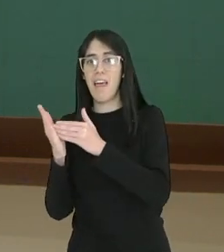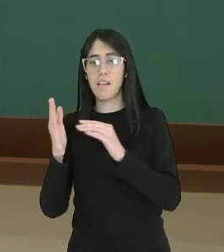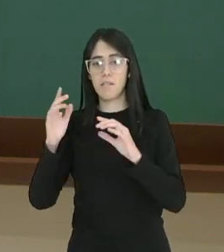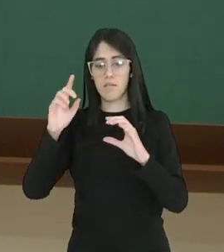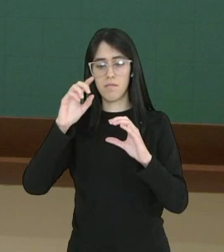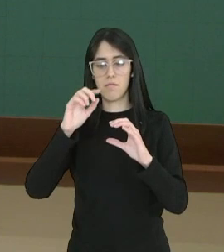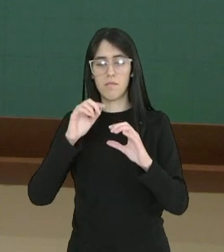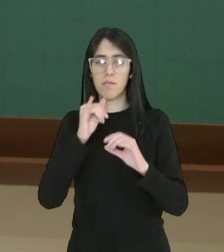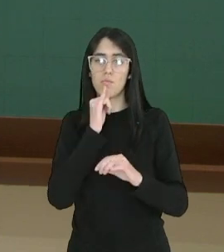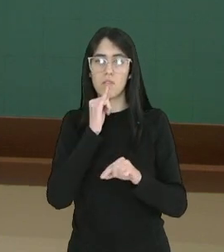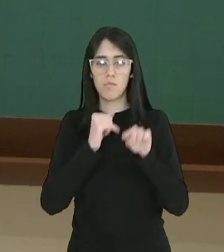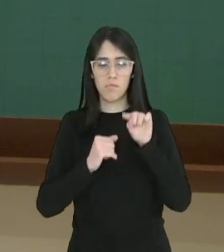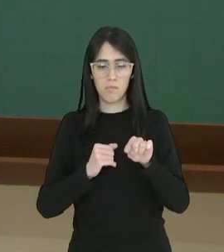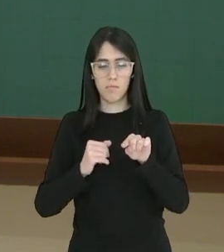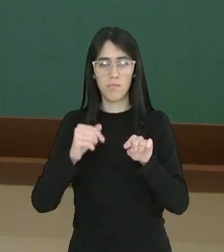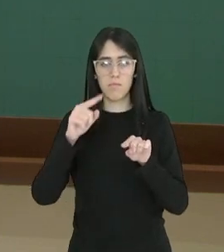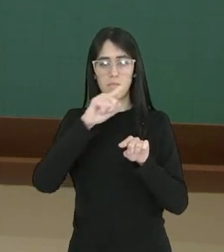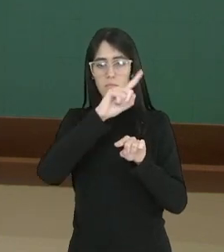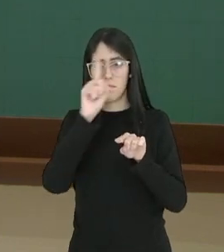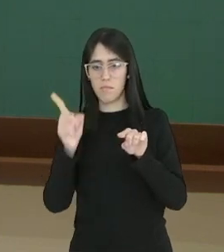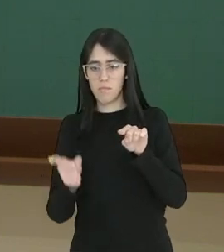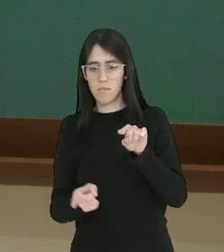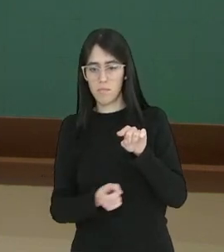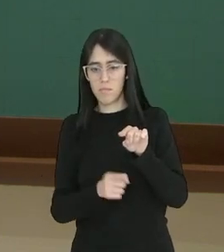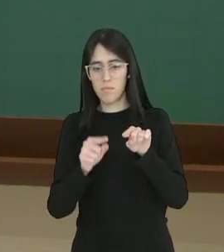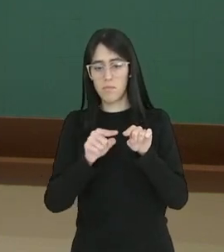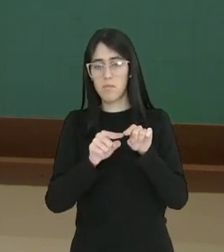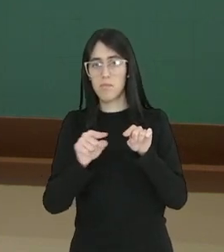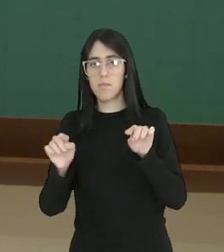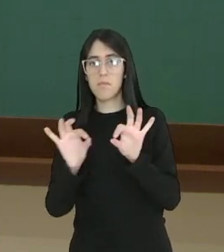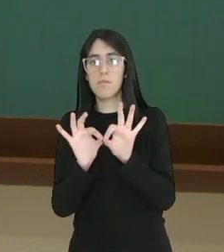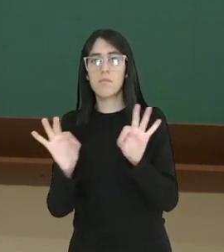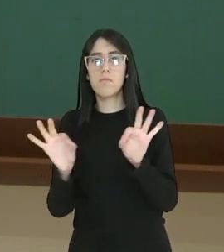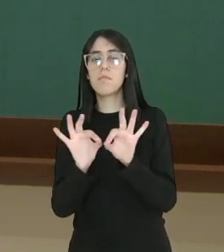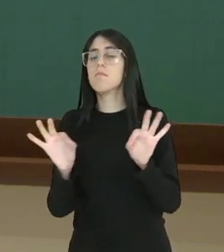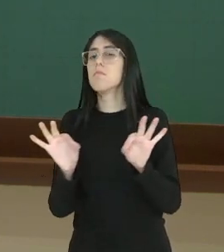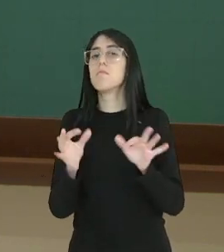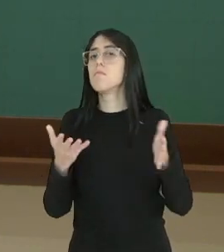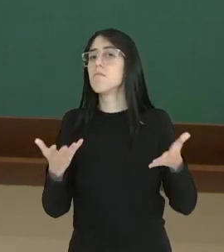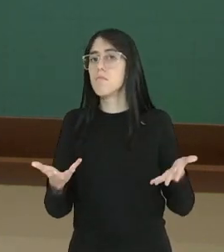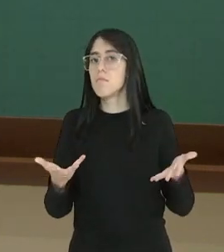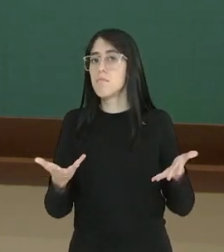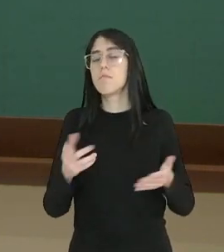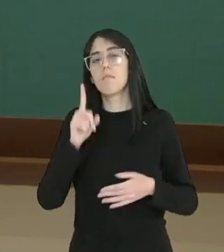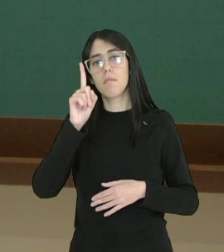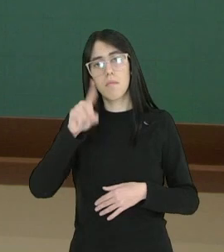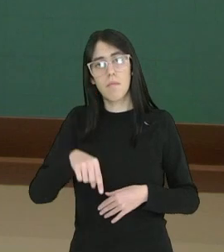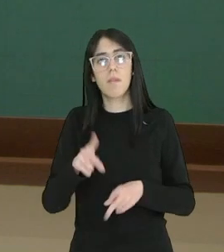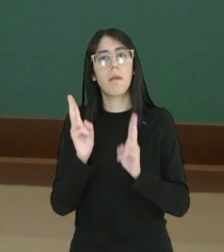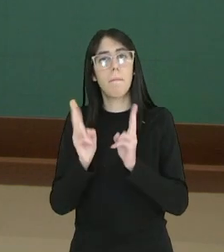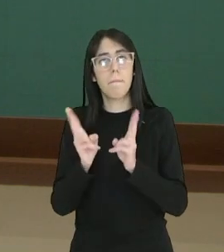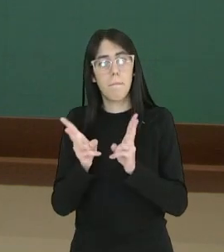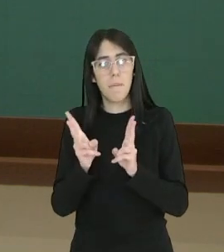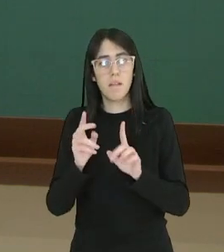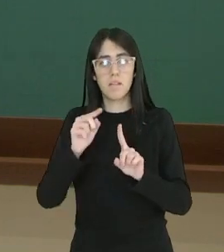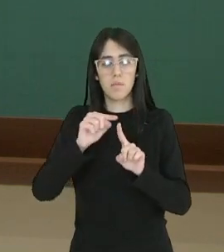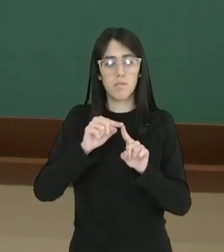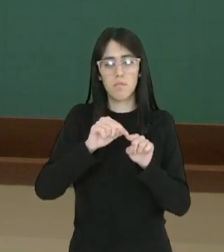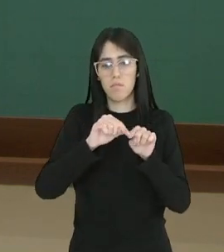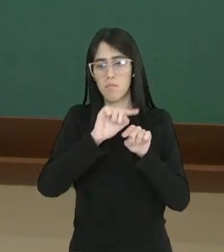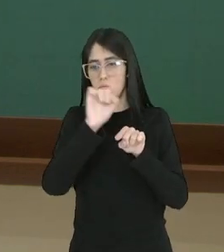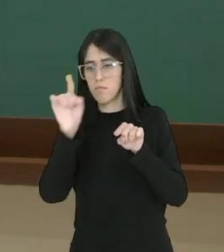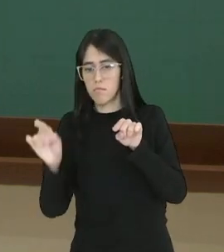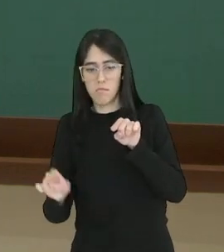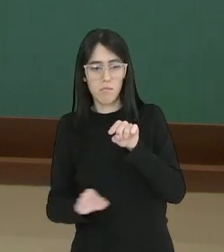da circunferência, da linha da circunferência, possui a mesma distância.